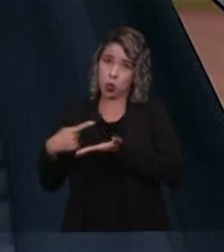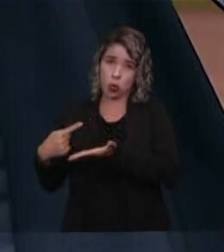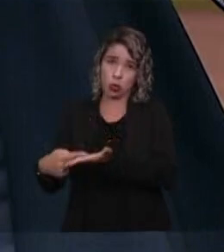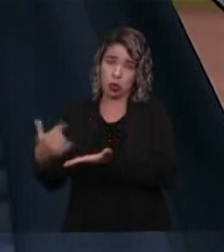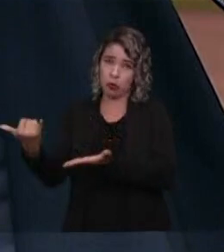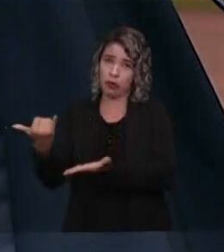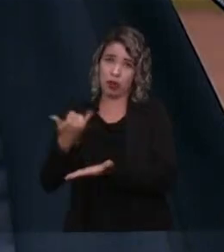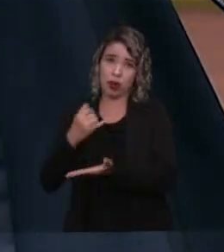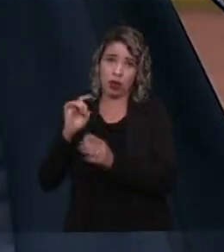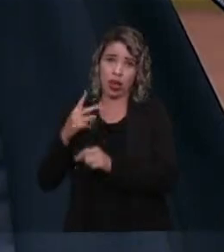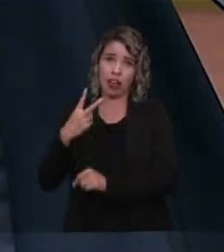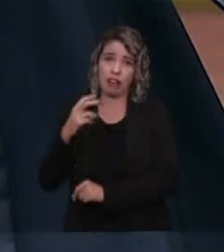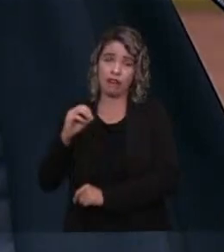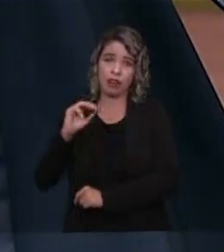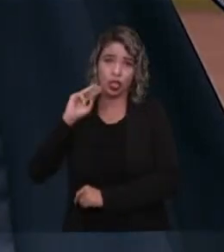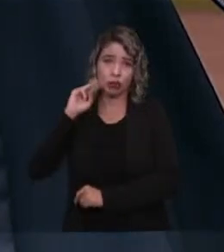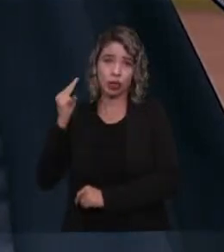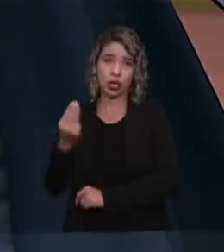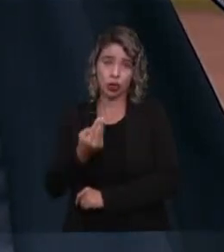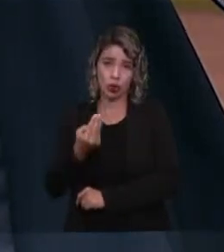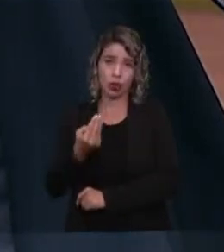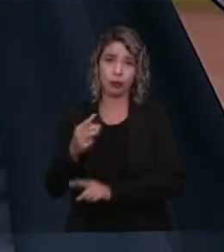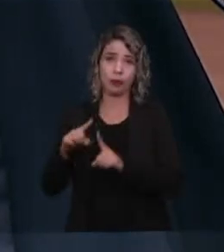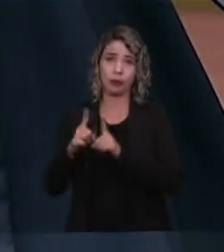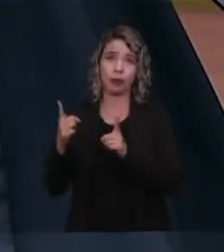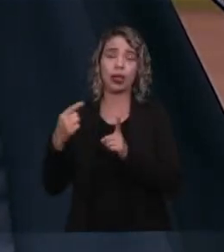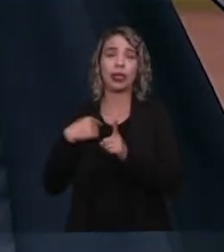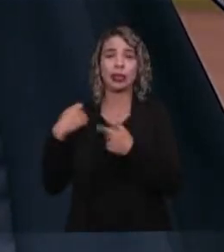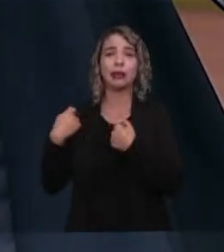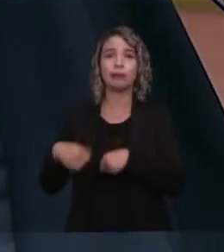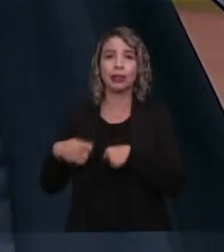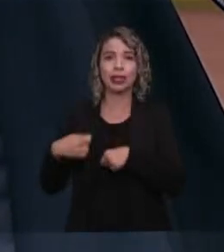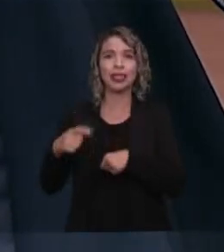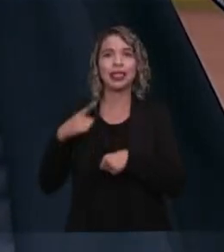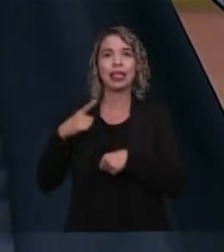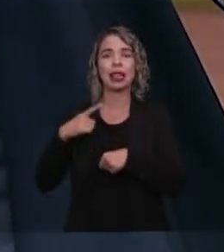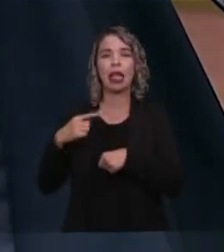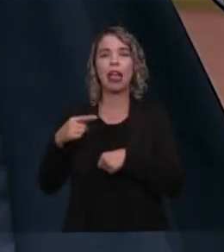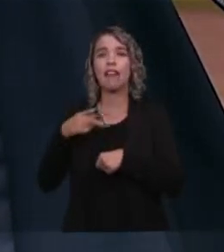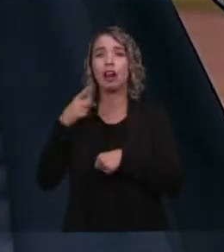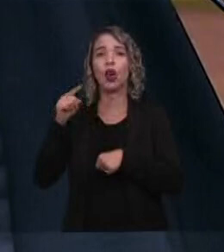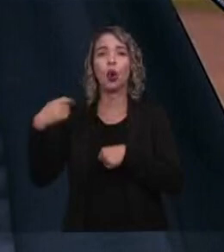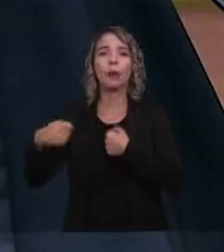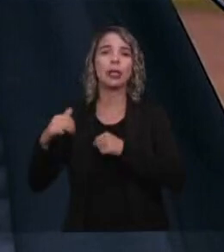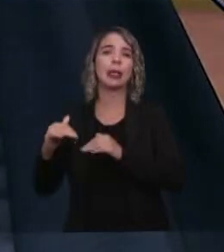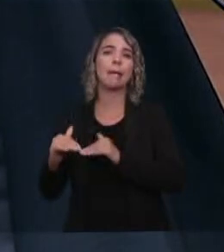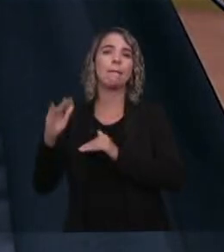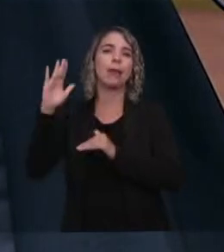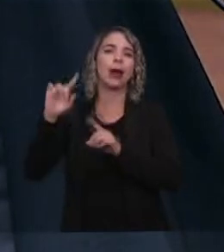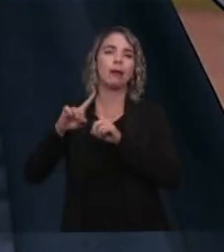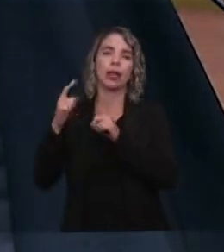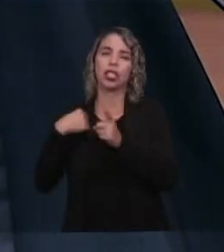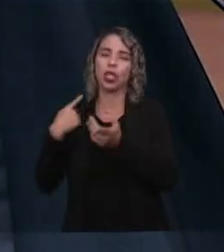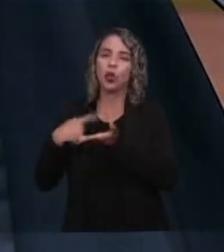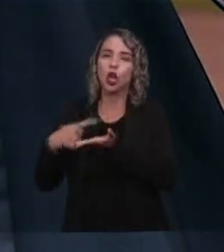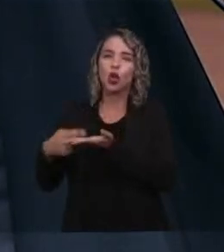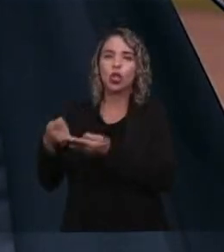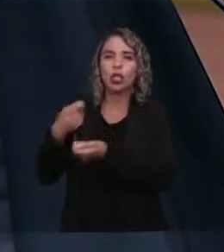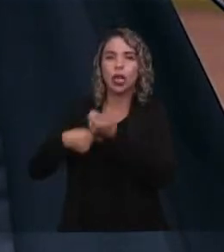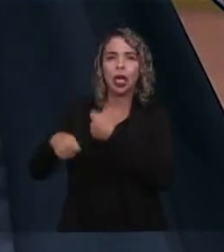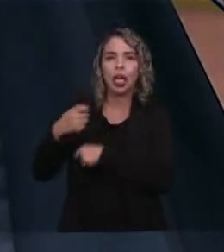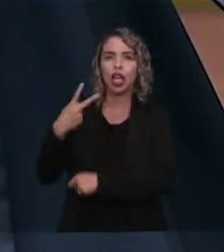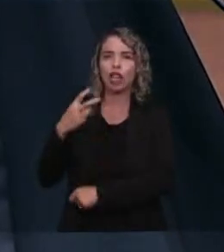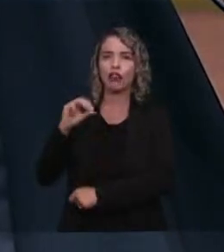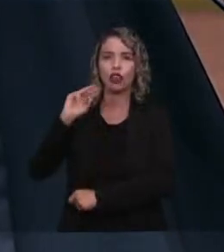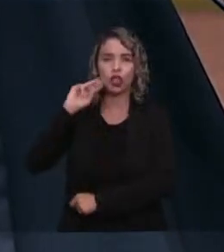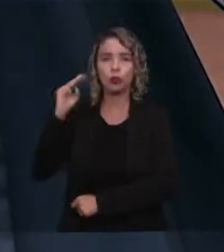na verdade, era para ser mais um pouco. Mas eu reduzi esse valor negociando com Pedro Paulo em função do grande volume que era produzido.